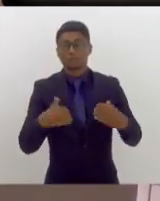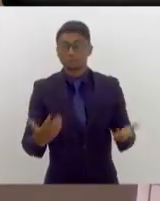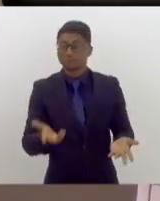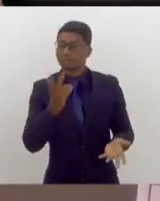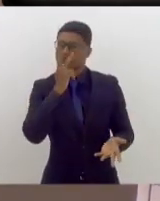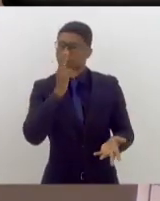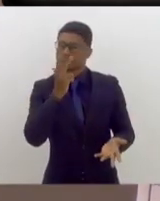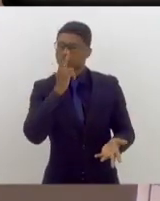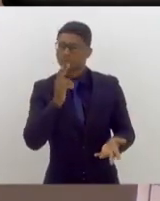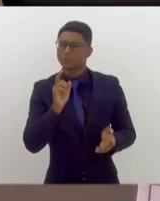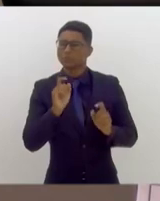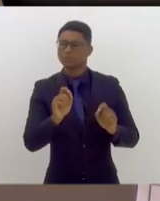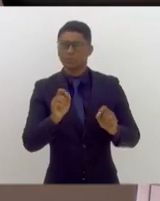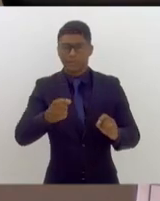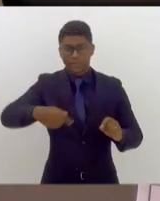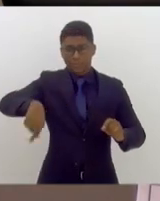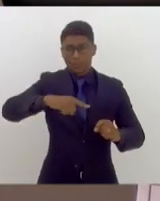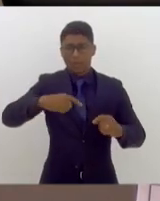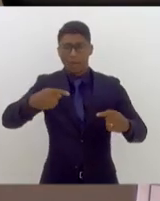precisa fazer essa discussão